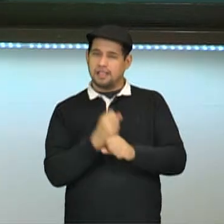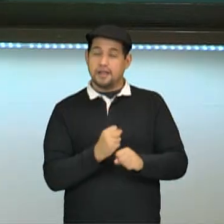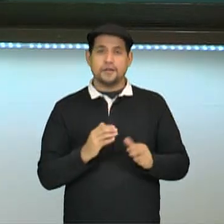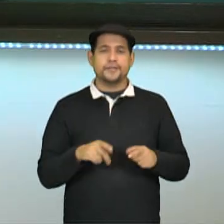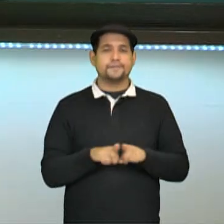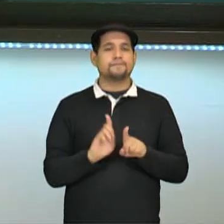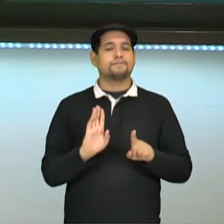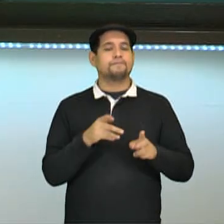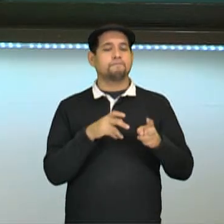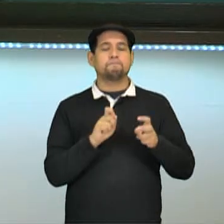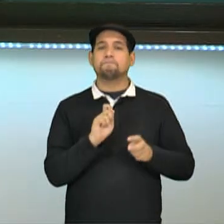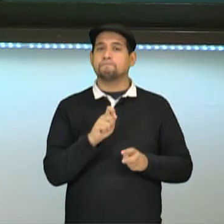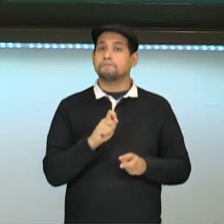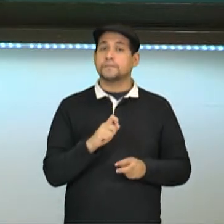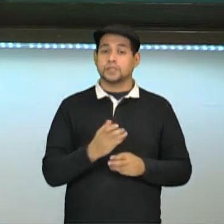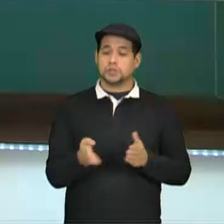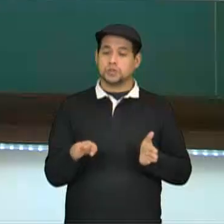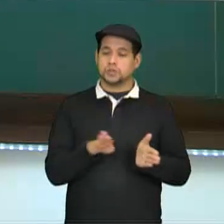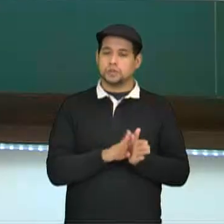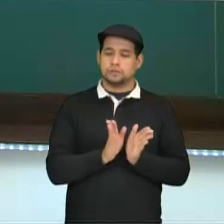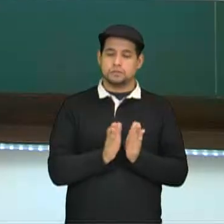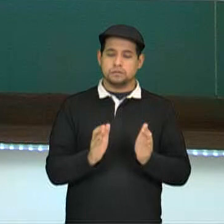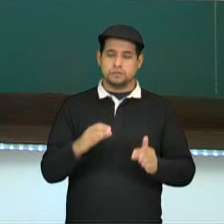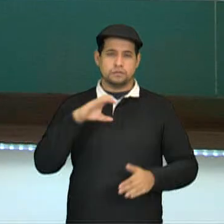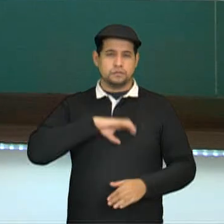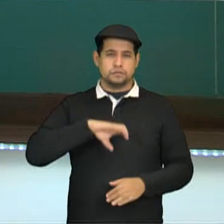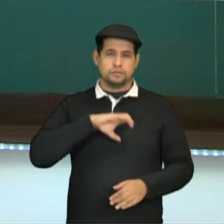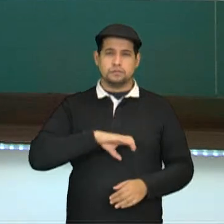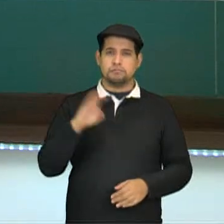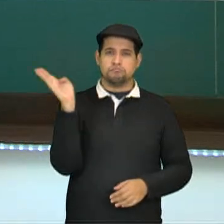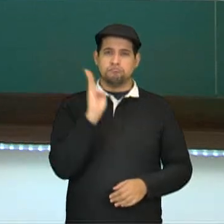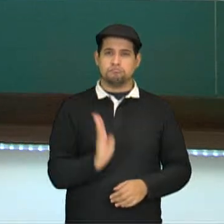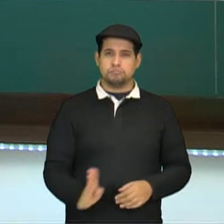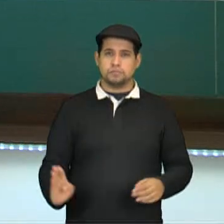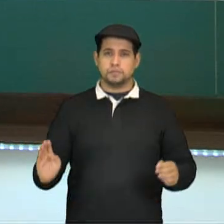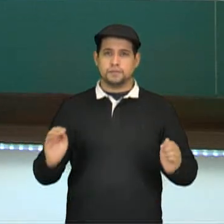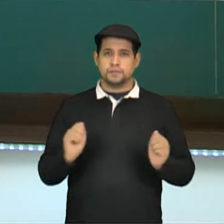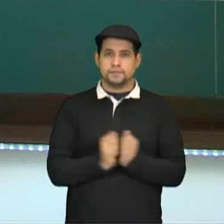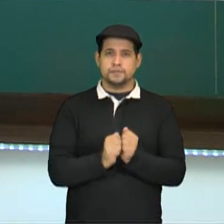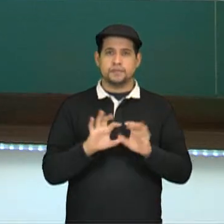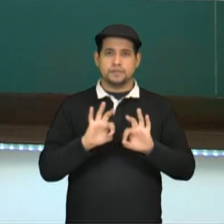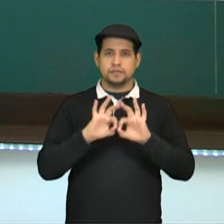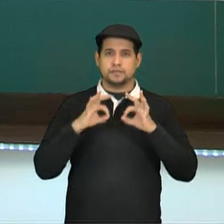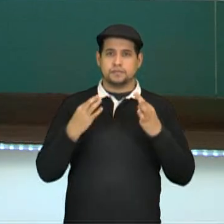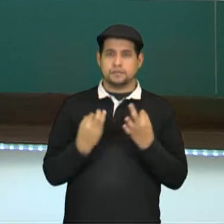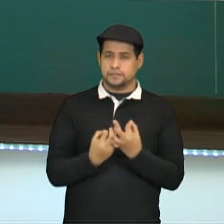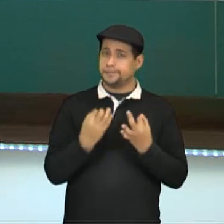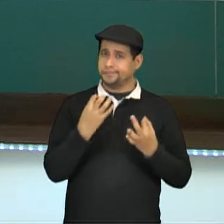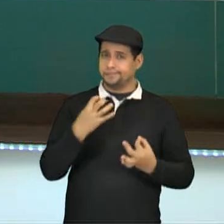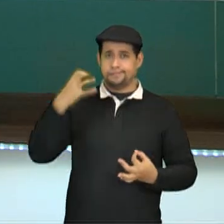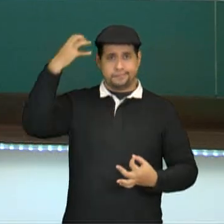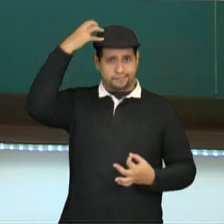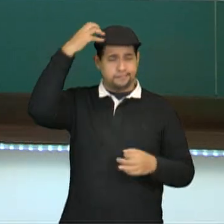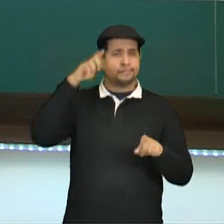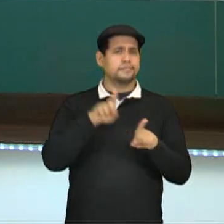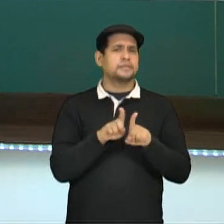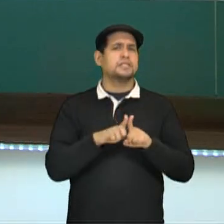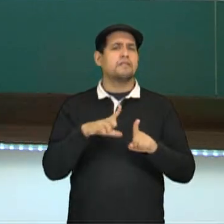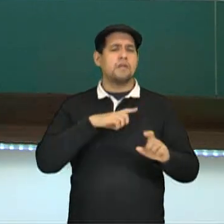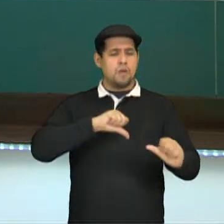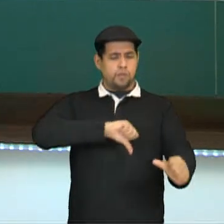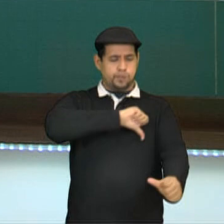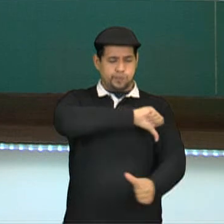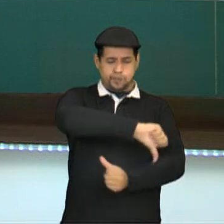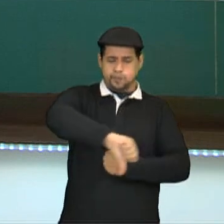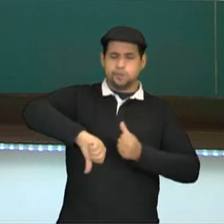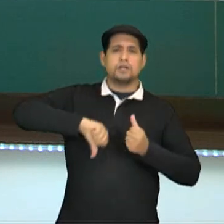A gente viu que a vinda da corte portuguesa para o Brasil, junto com a família real portuguesa, vai transformar